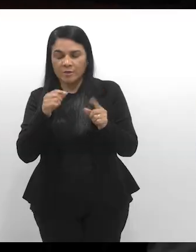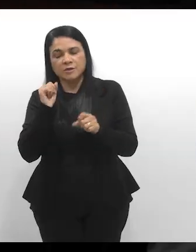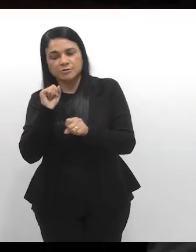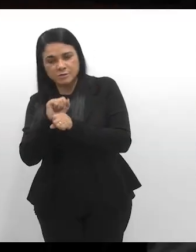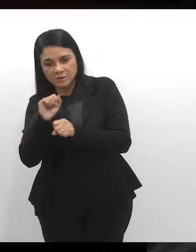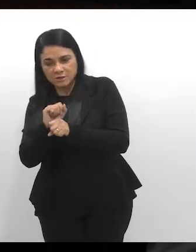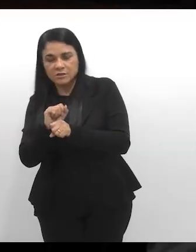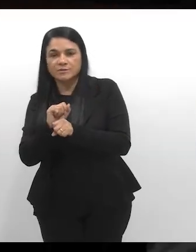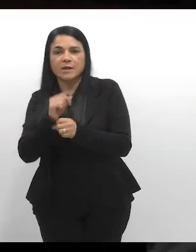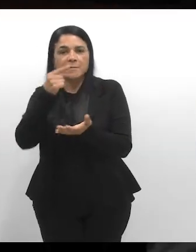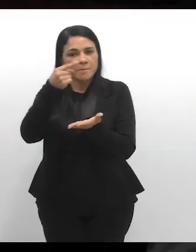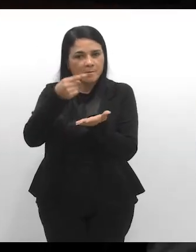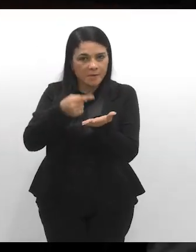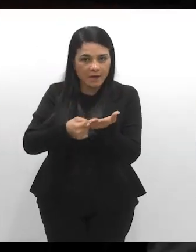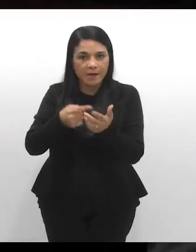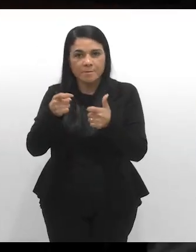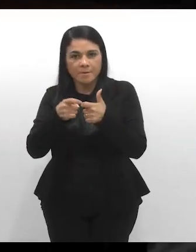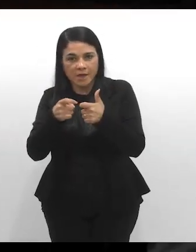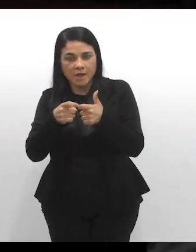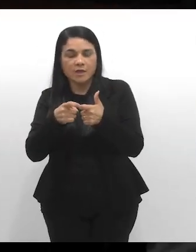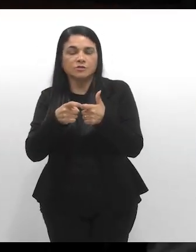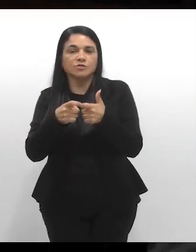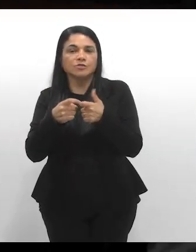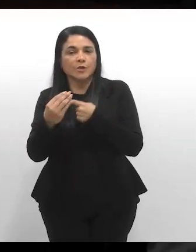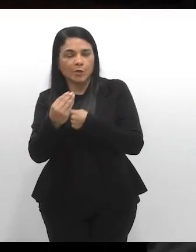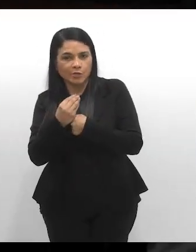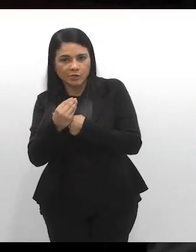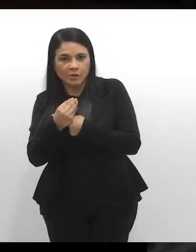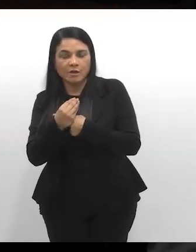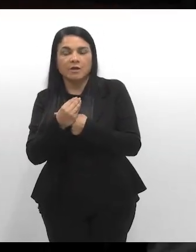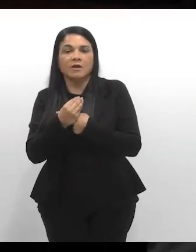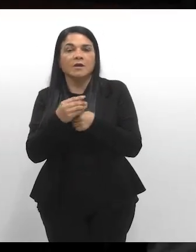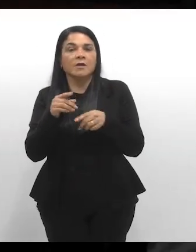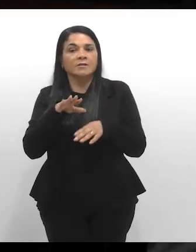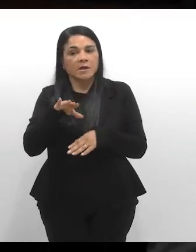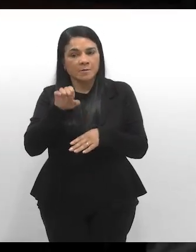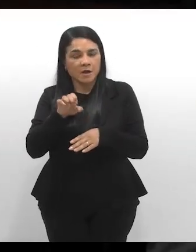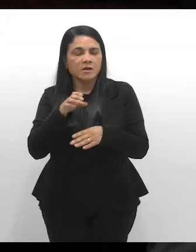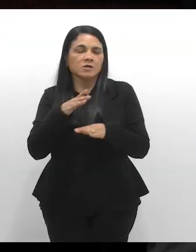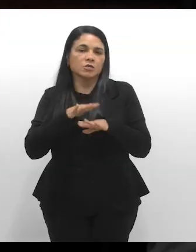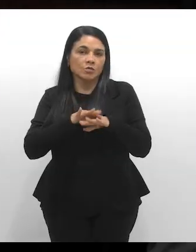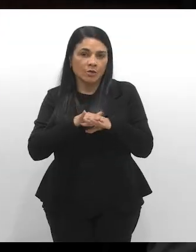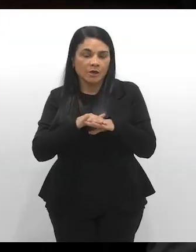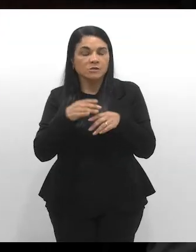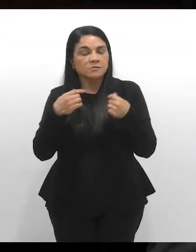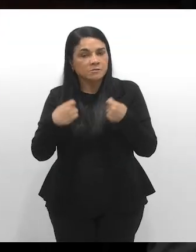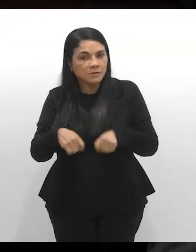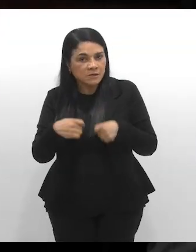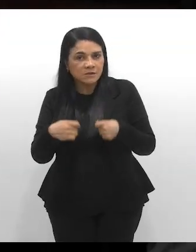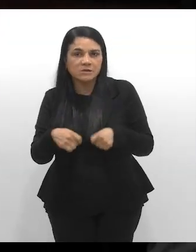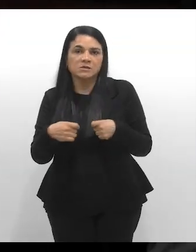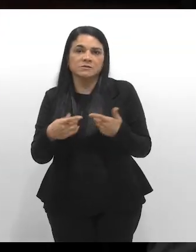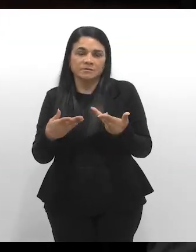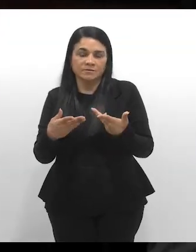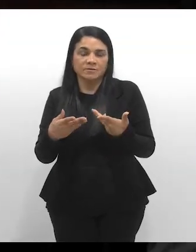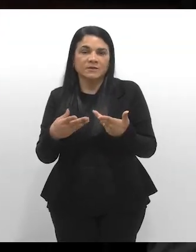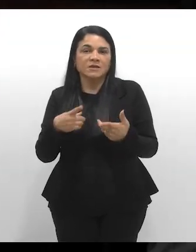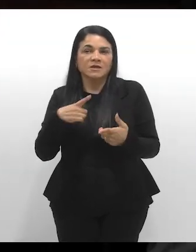Mas tem que aguardar para eles marcar. E muitas mães estão doentes, estão precisando também.